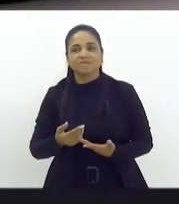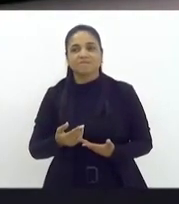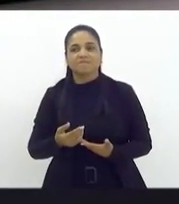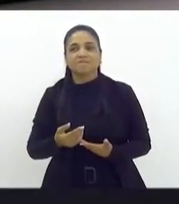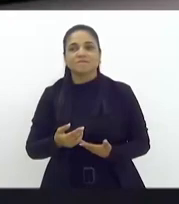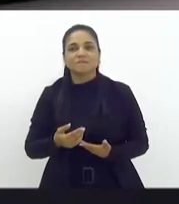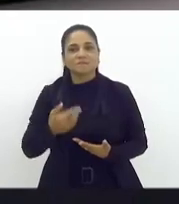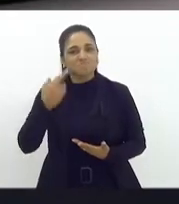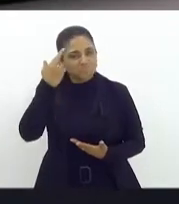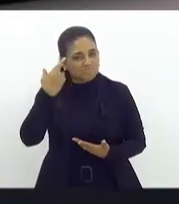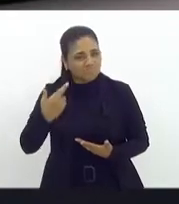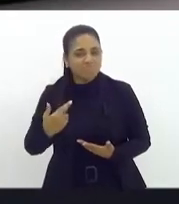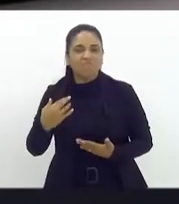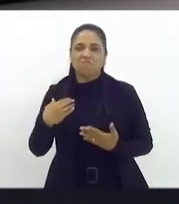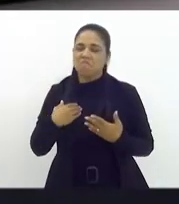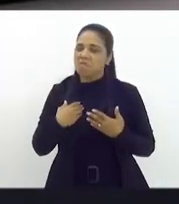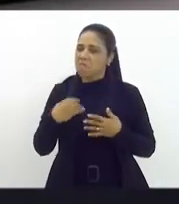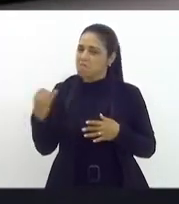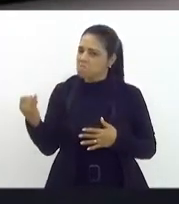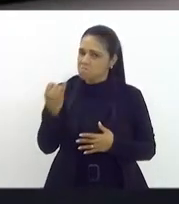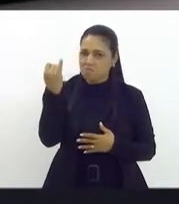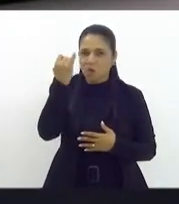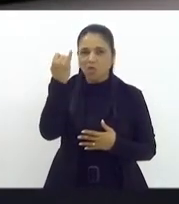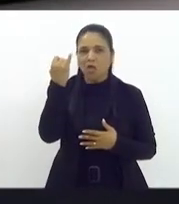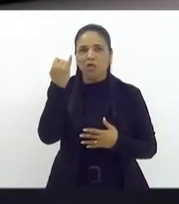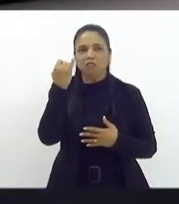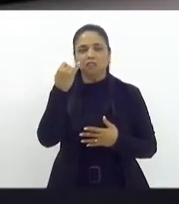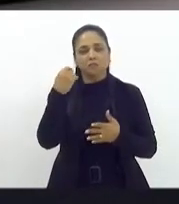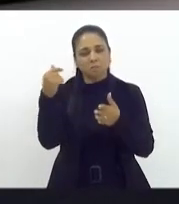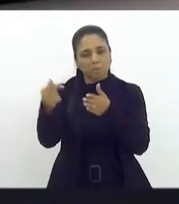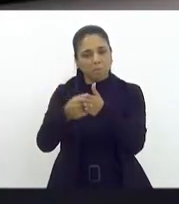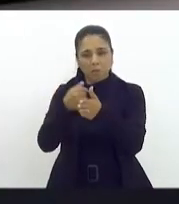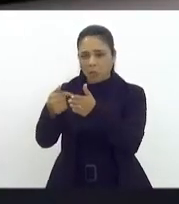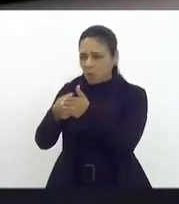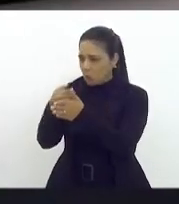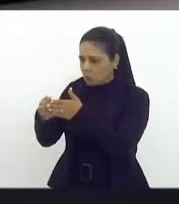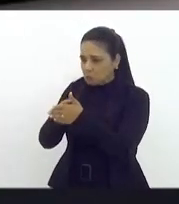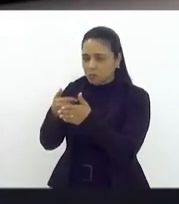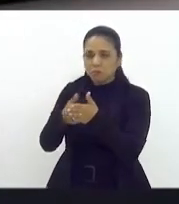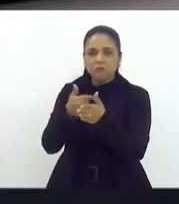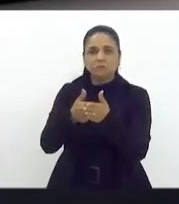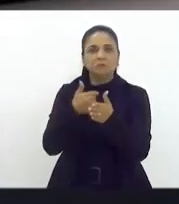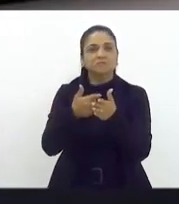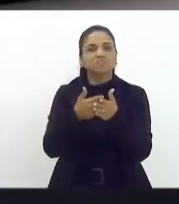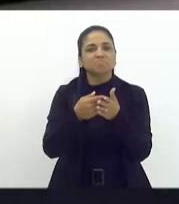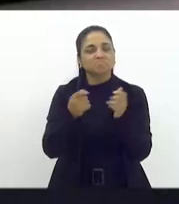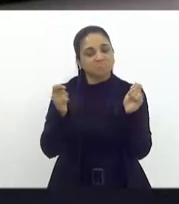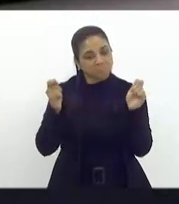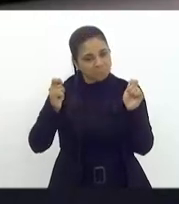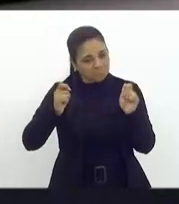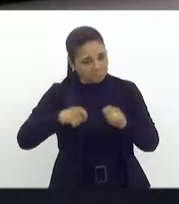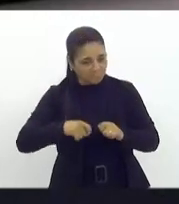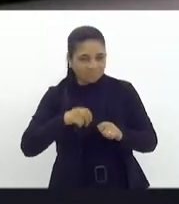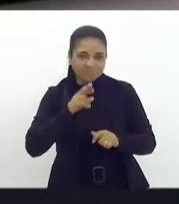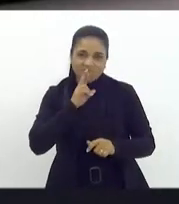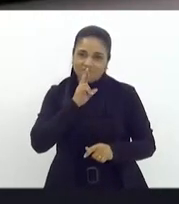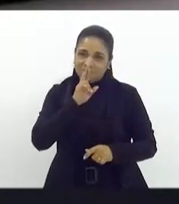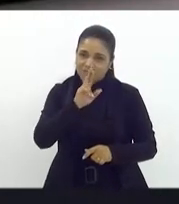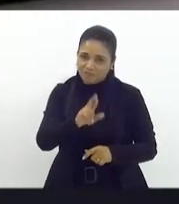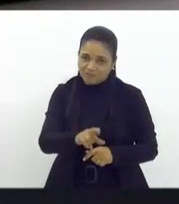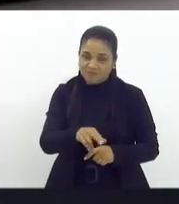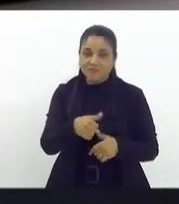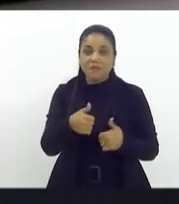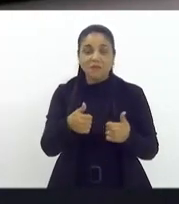gigantes e importantes colocações de todos as perguntas de vocês espero que a gente possa só nos